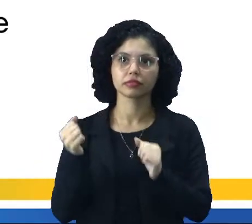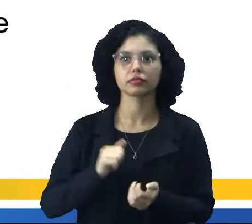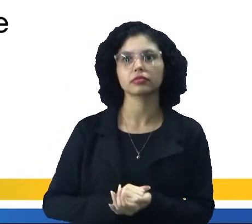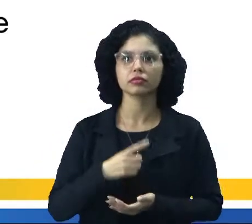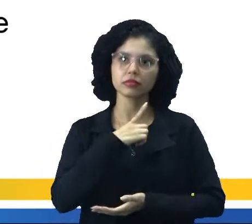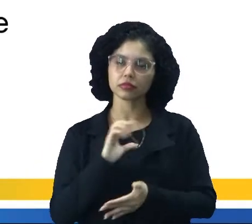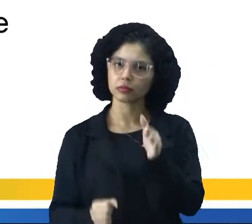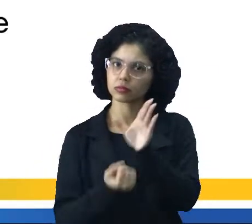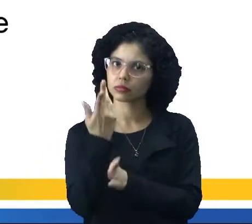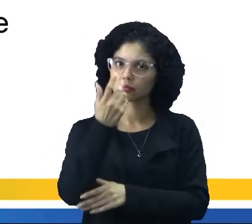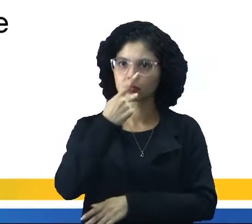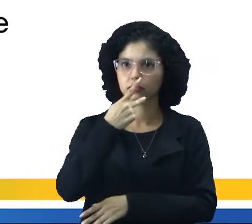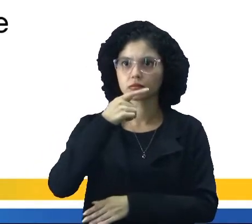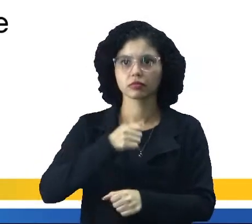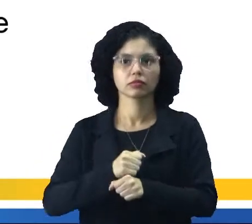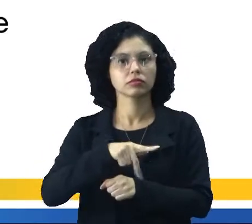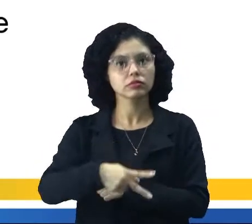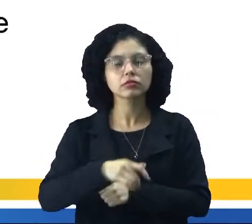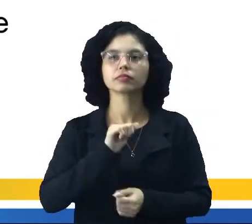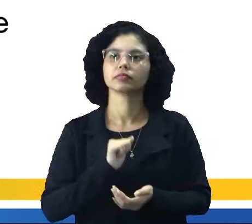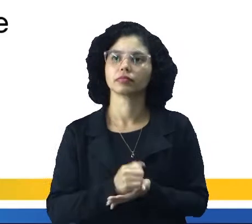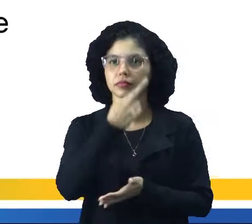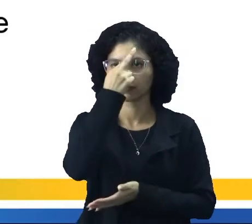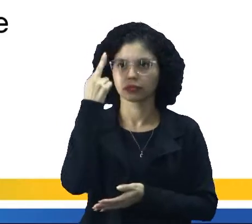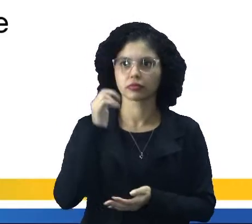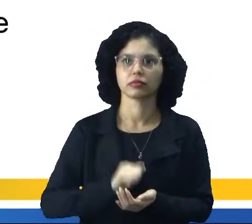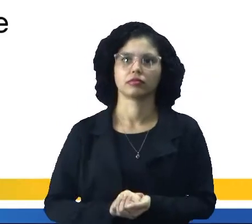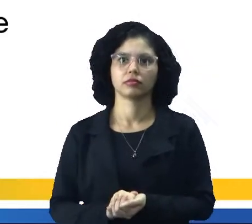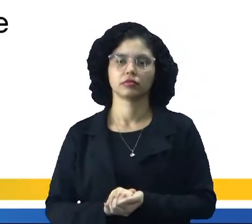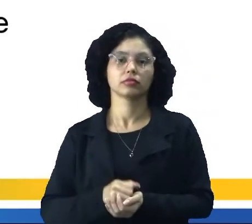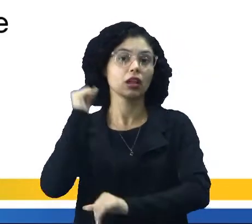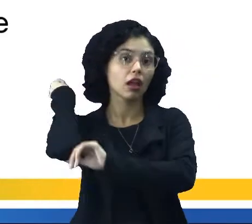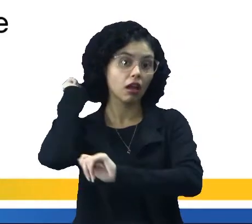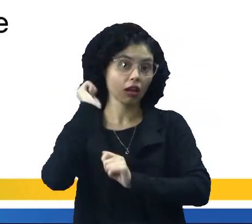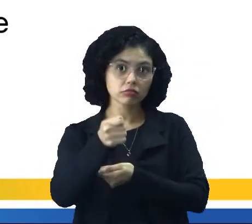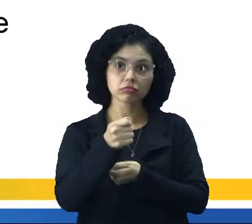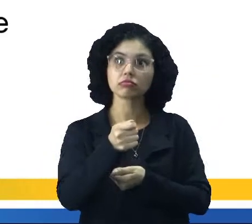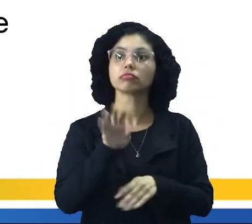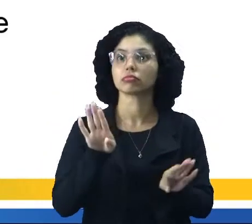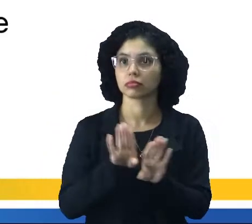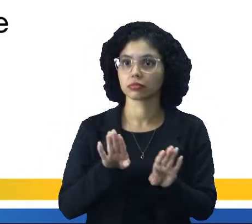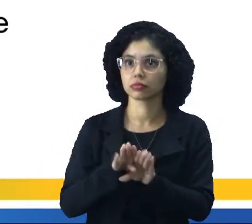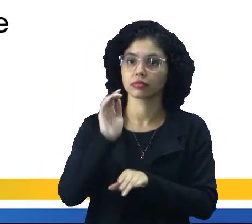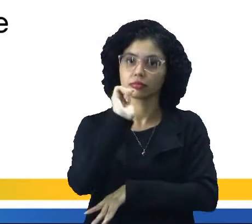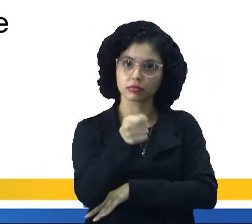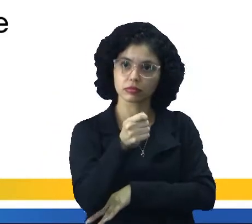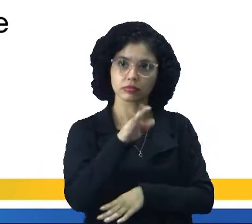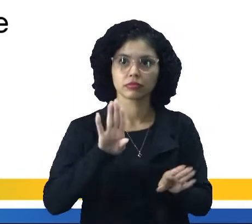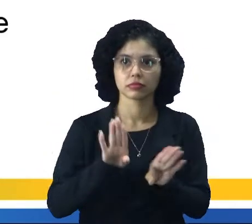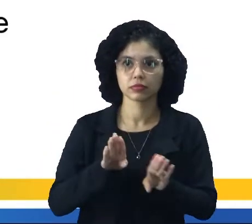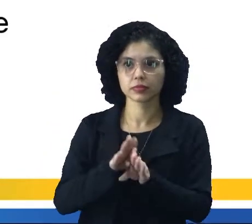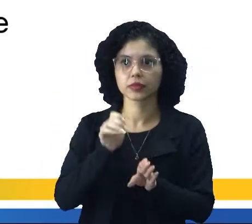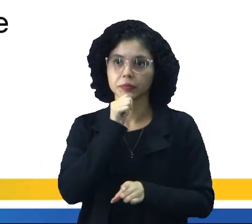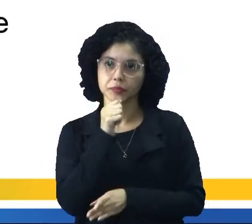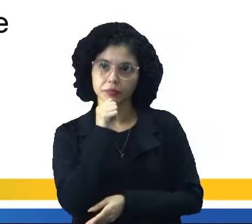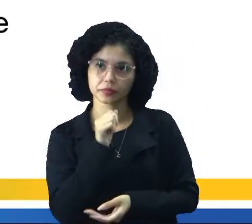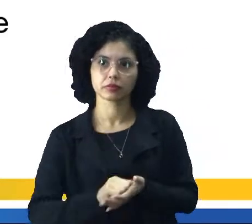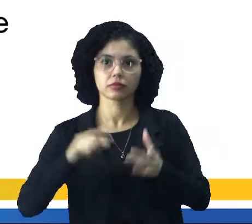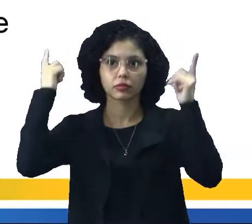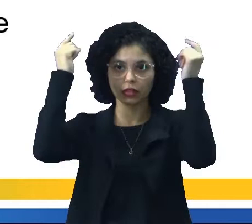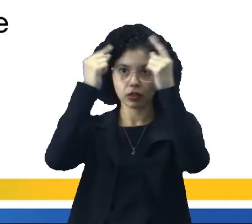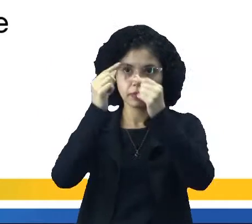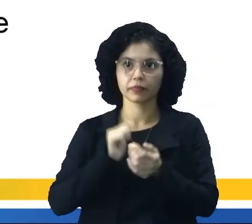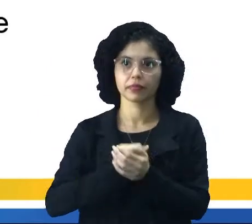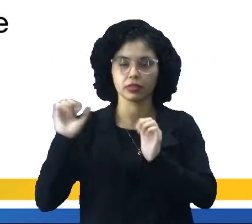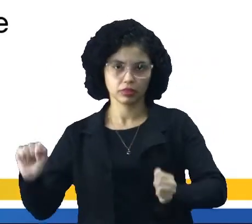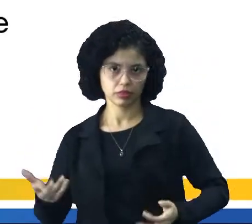origens na pré-história, com a prática de caça e pesca para a sobrevivência. Porém, foi na Grécia que se destacou